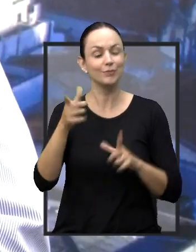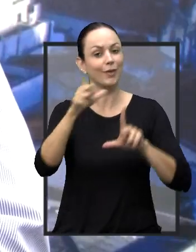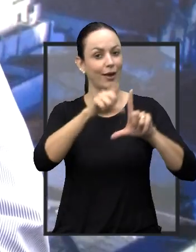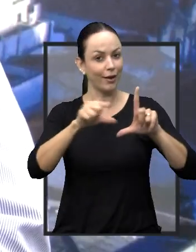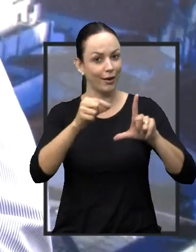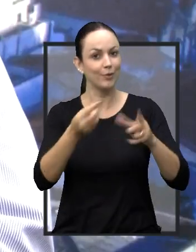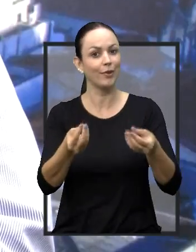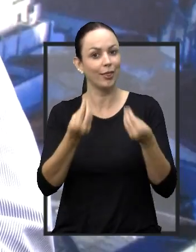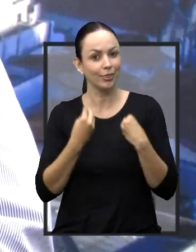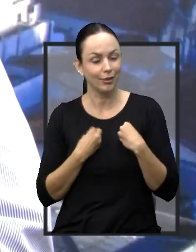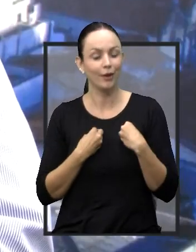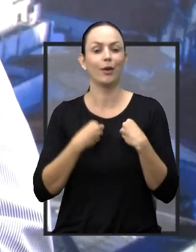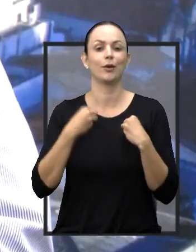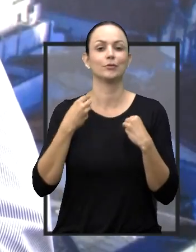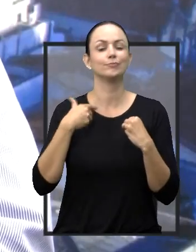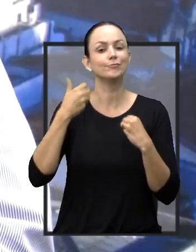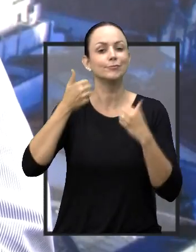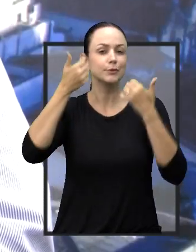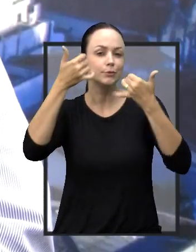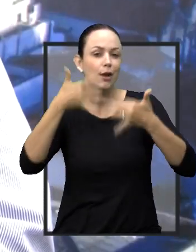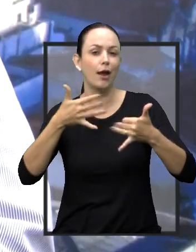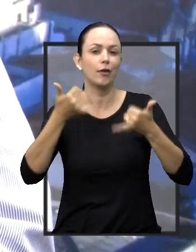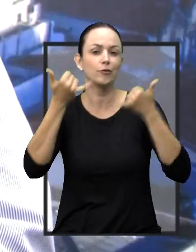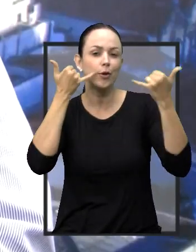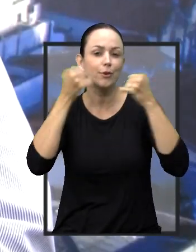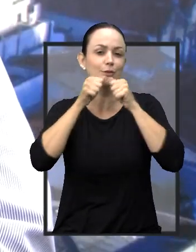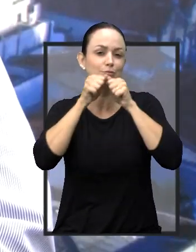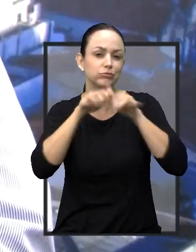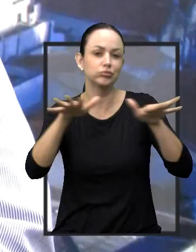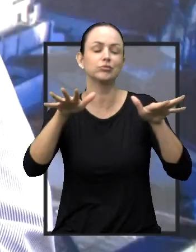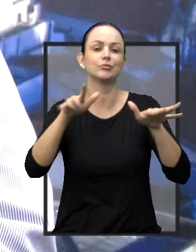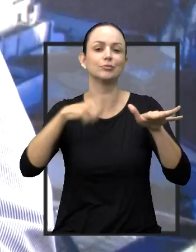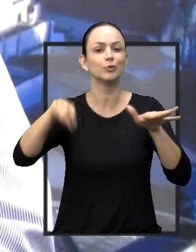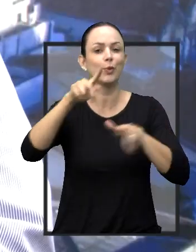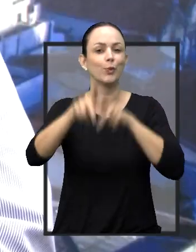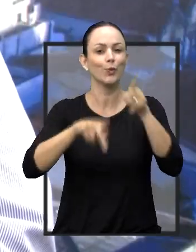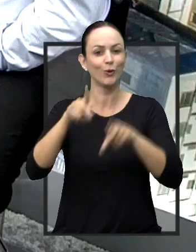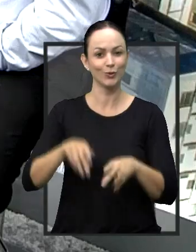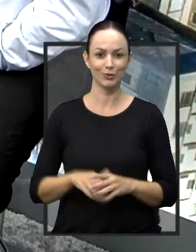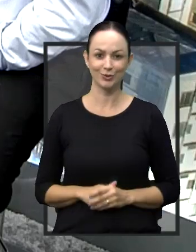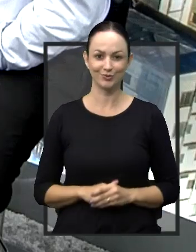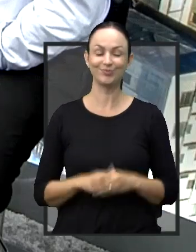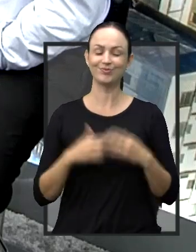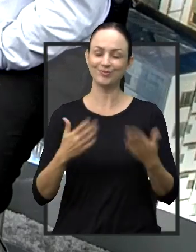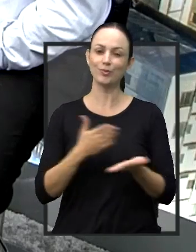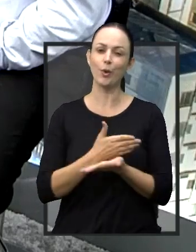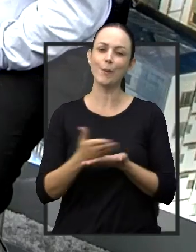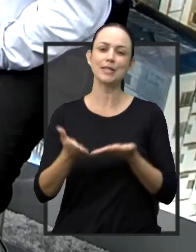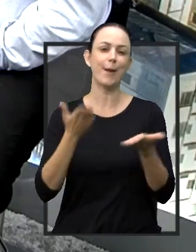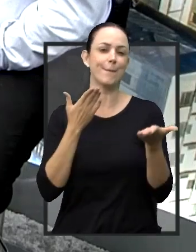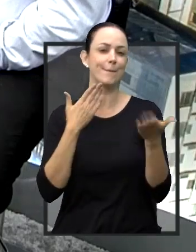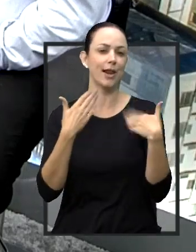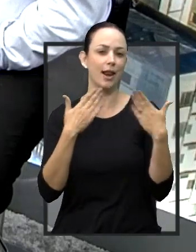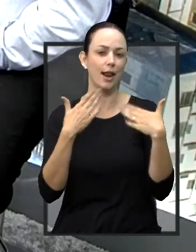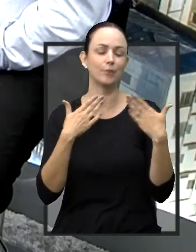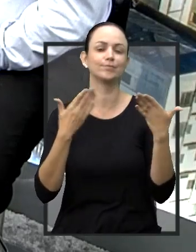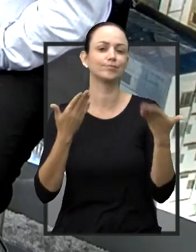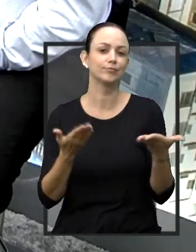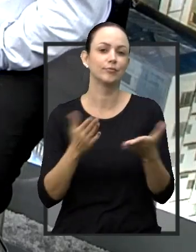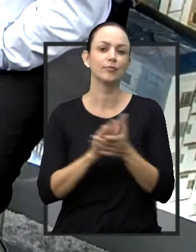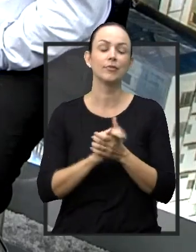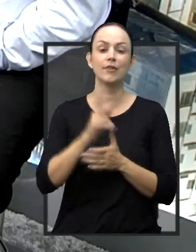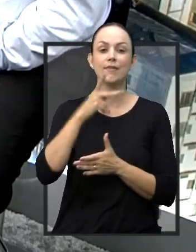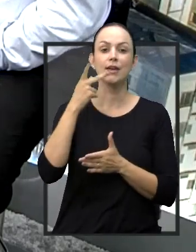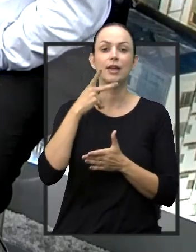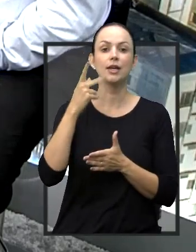poder prestar um pouco de informação ao nosso povo aí. Bom, vamos começar o nosso bate-papo, vereador, falando sobre